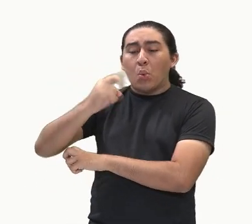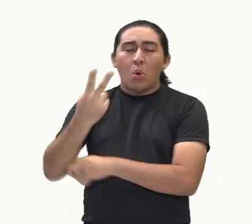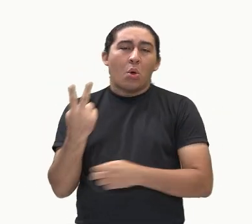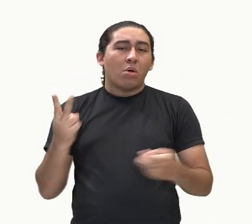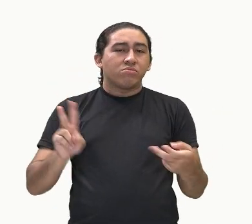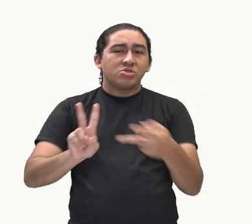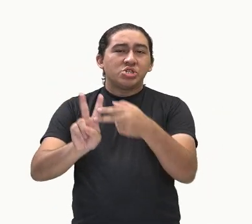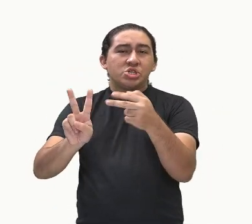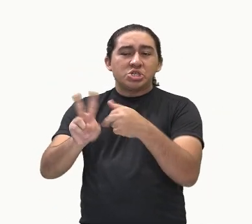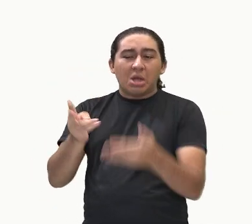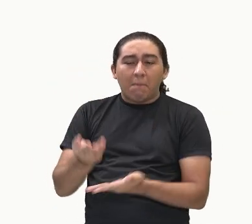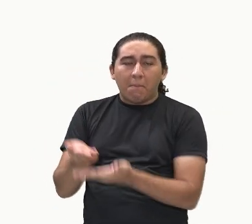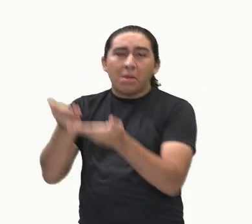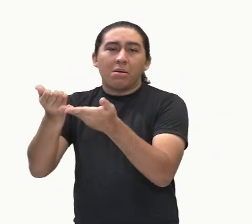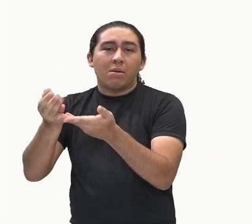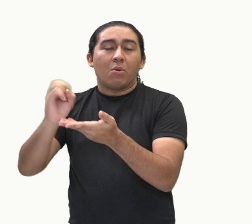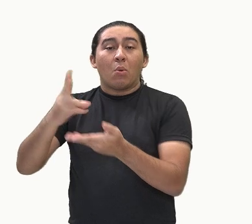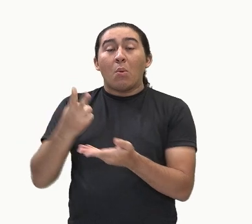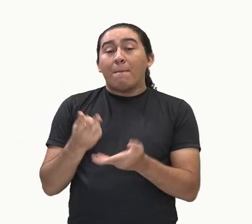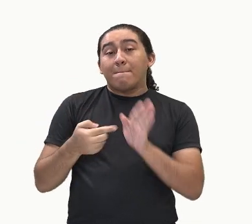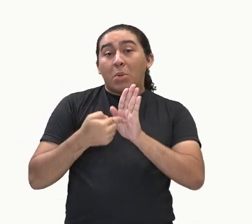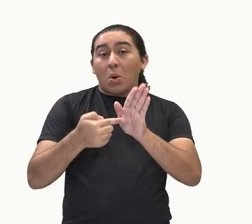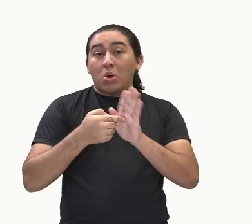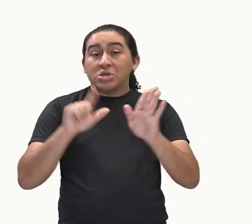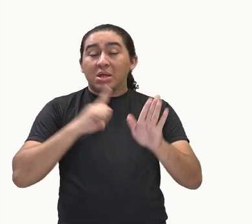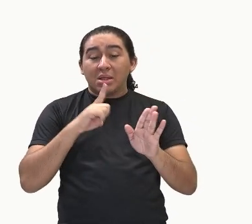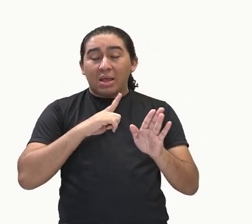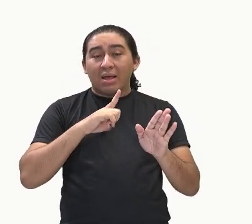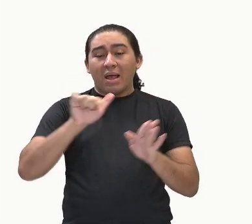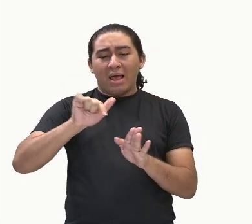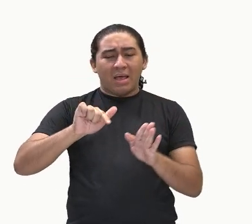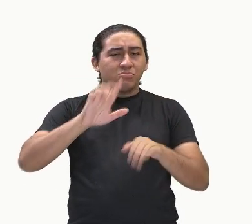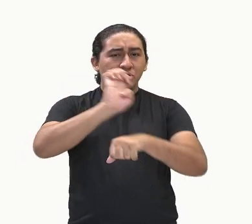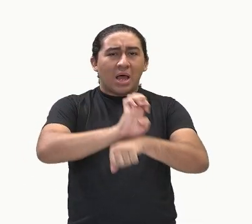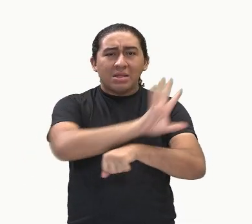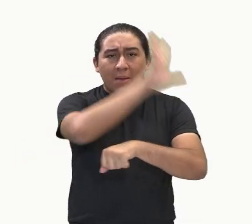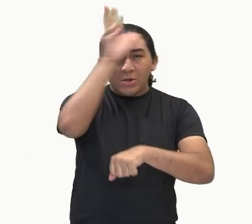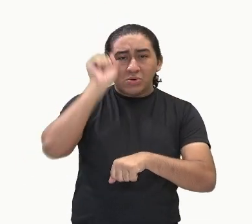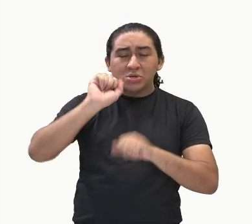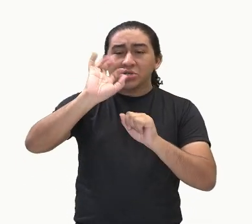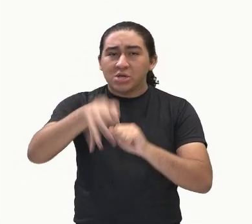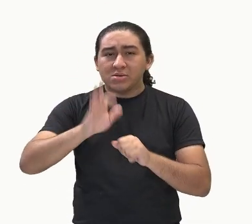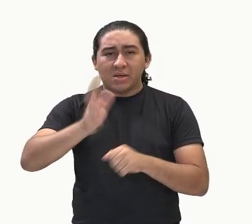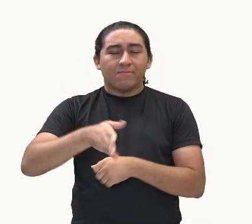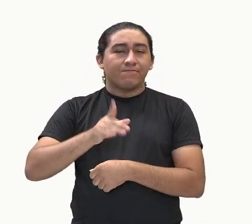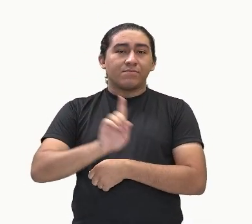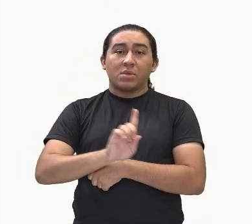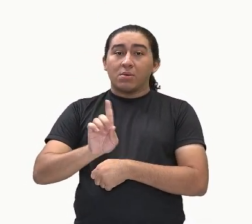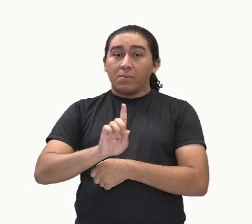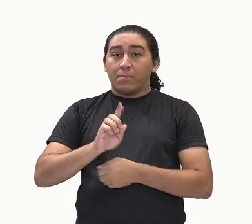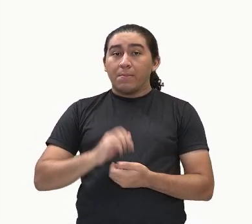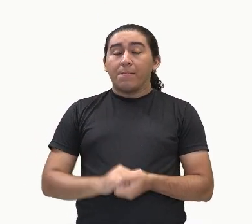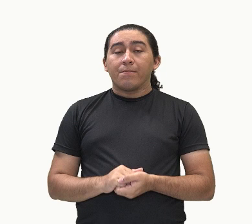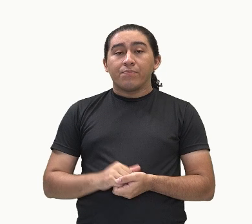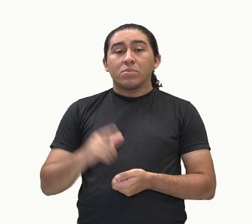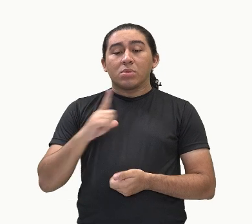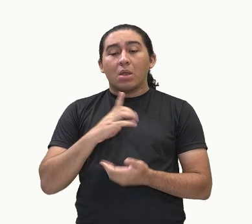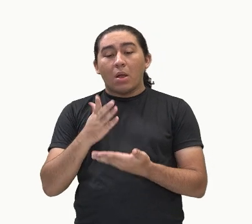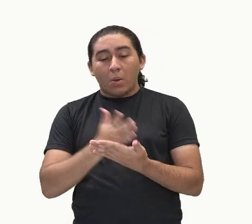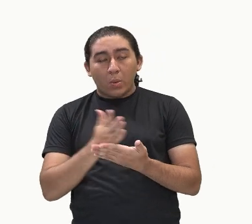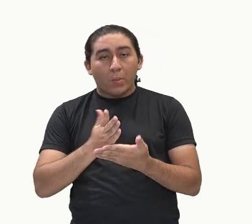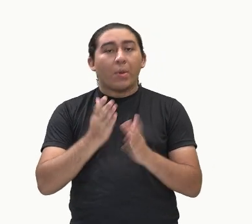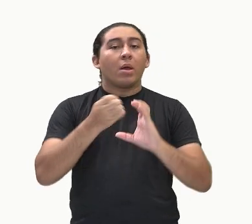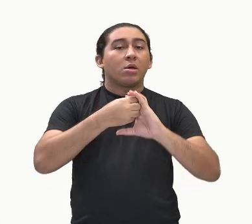porque aparece ali um ritual, que ele é amazônico. Não. Eu tenho algumas